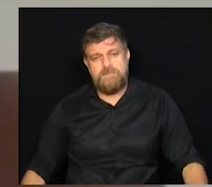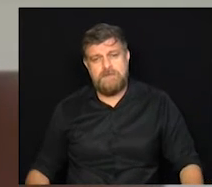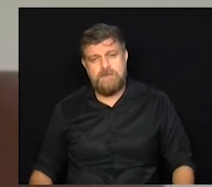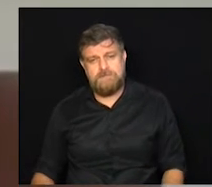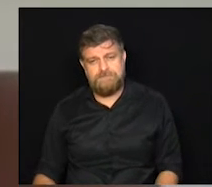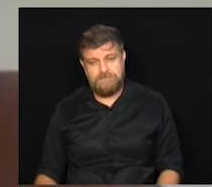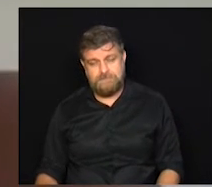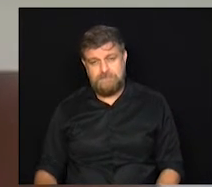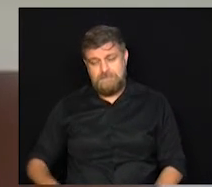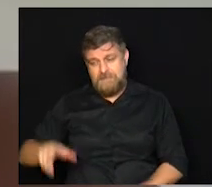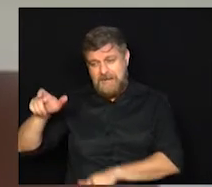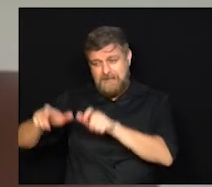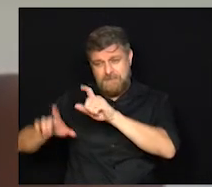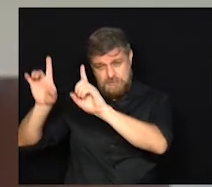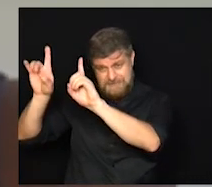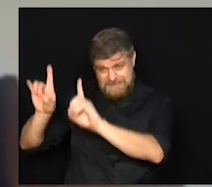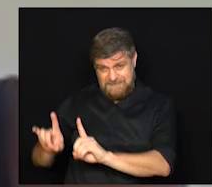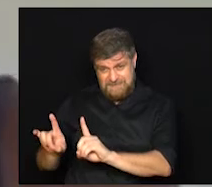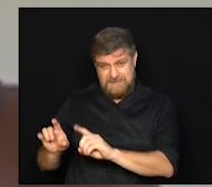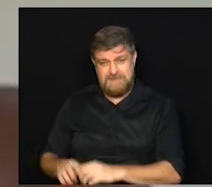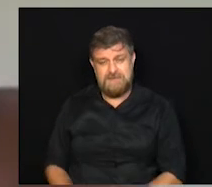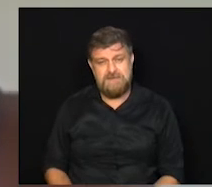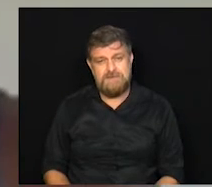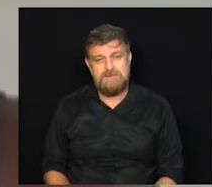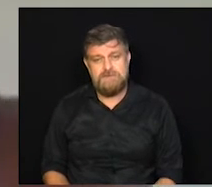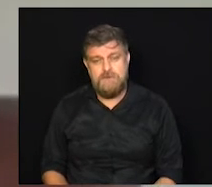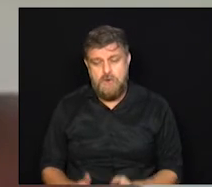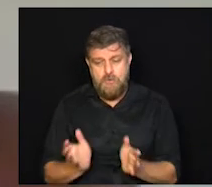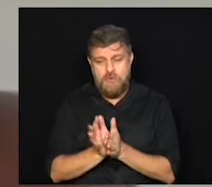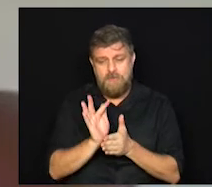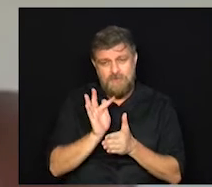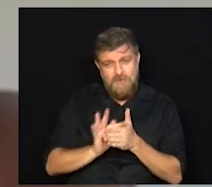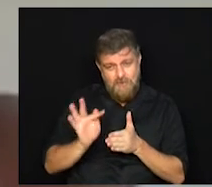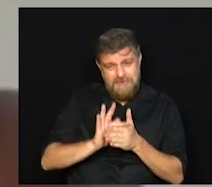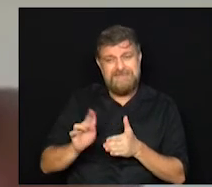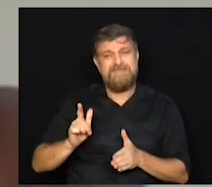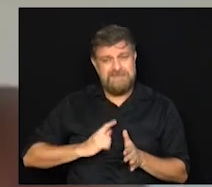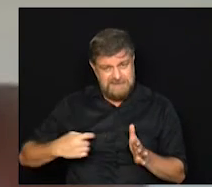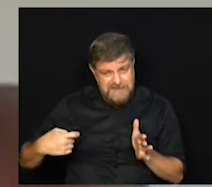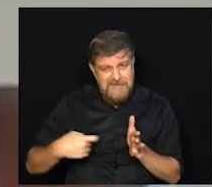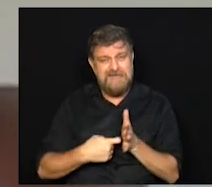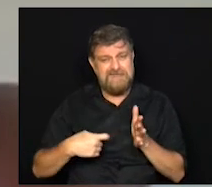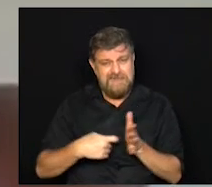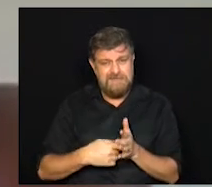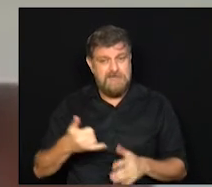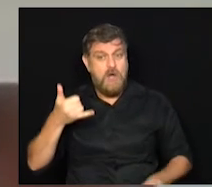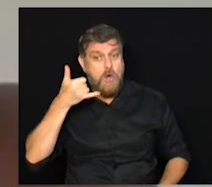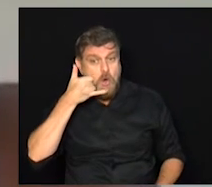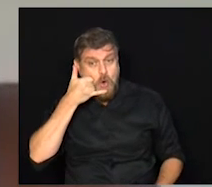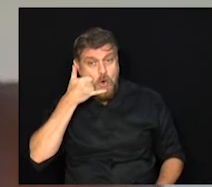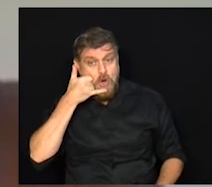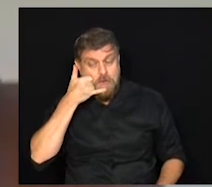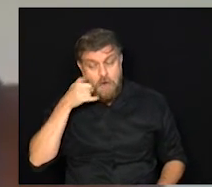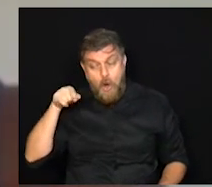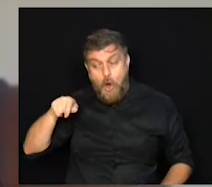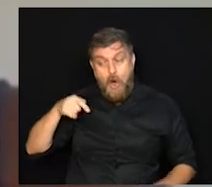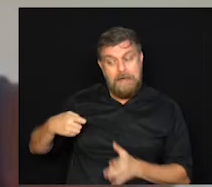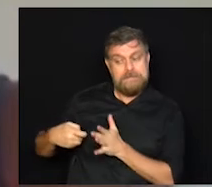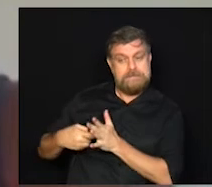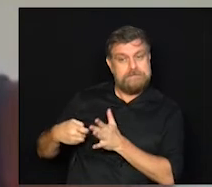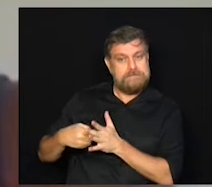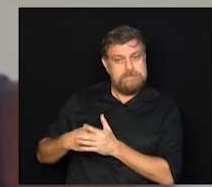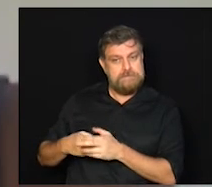às pessoas com deficiência, o Conselho recebia muitas denúncias através do Disque Denúncia, Marrom, de